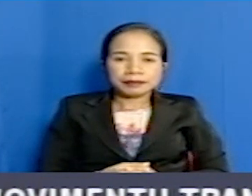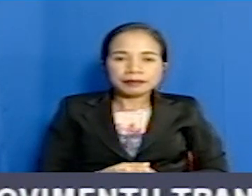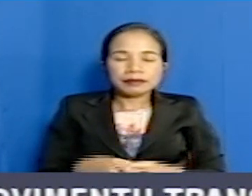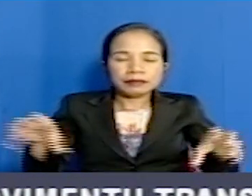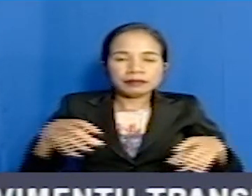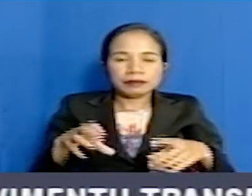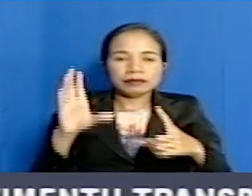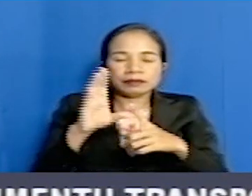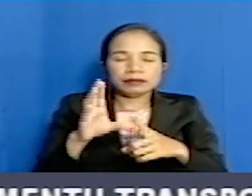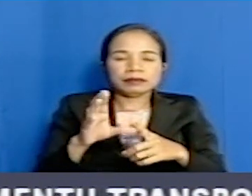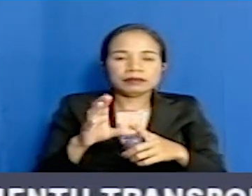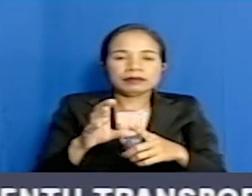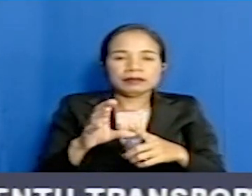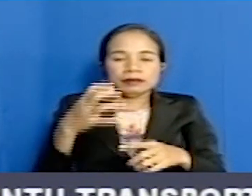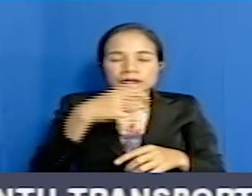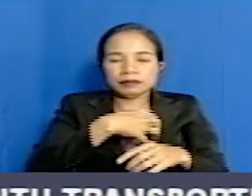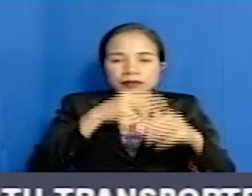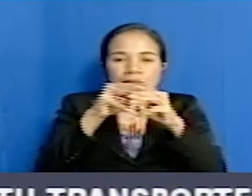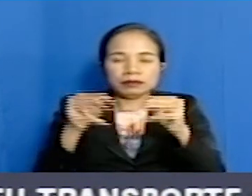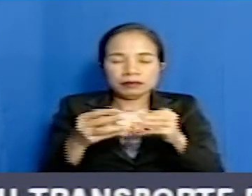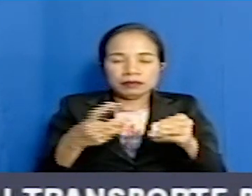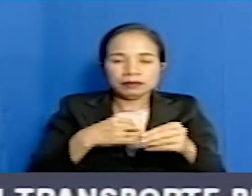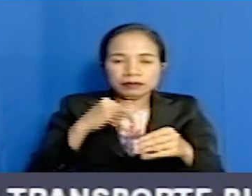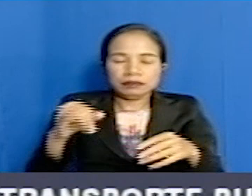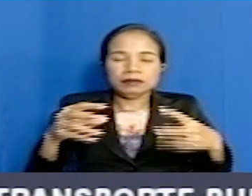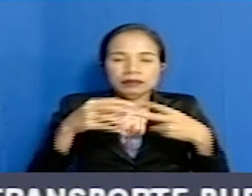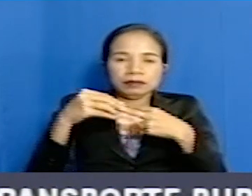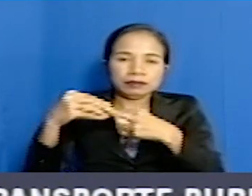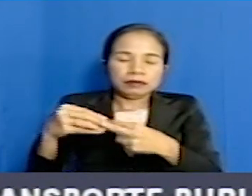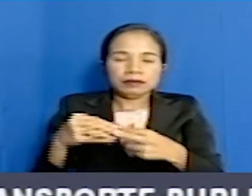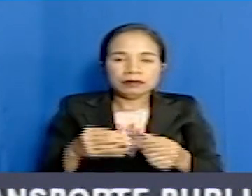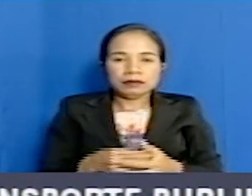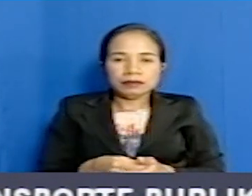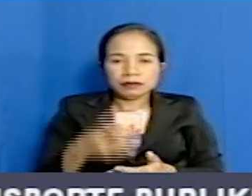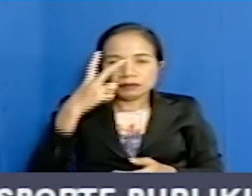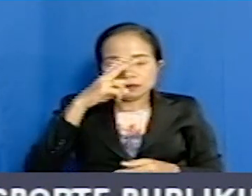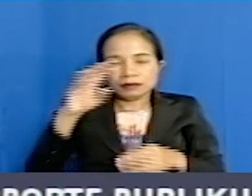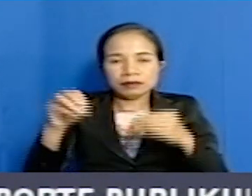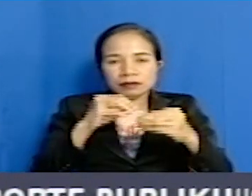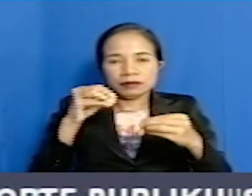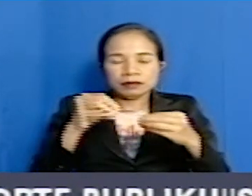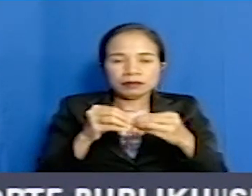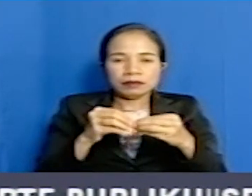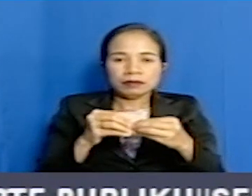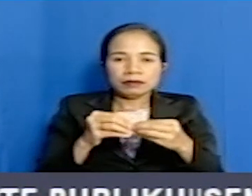serviço comando município de Linian. Liliu, primeiro haré kona baia